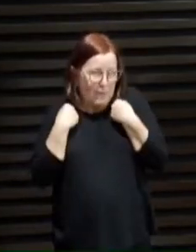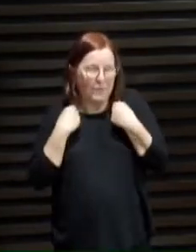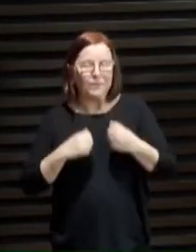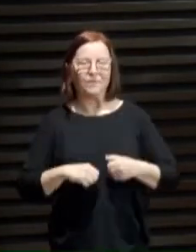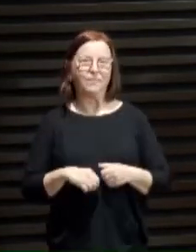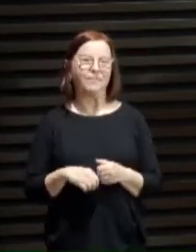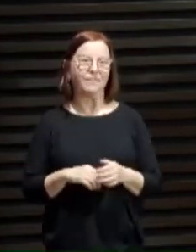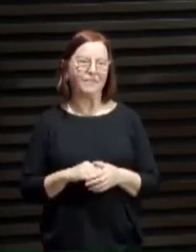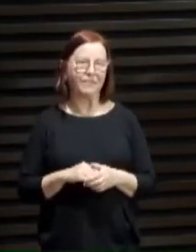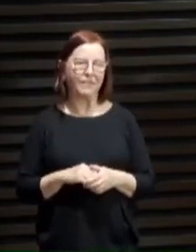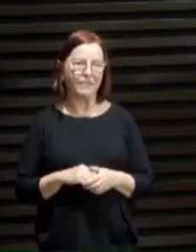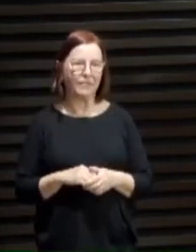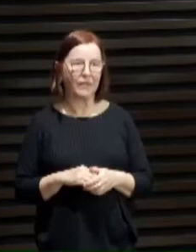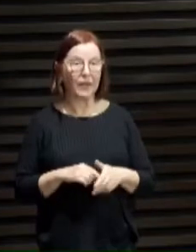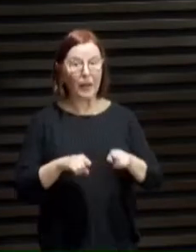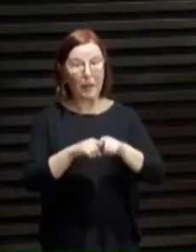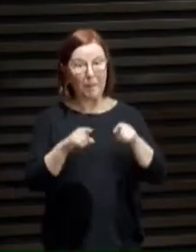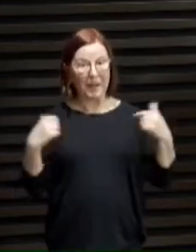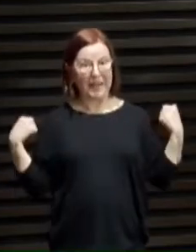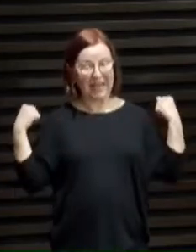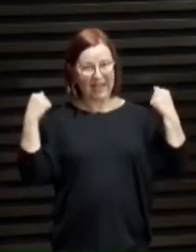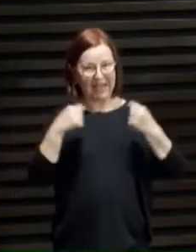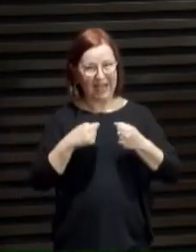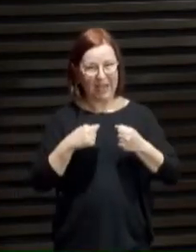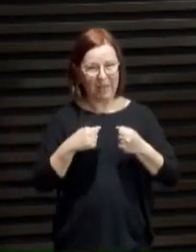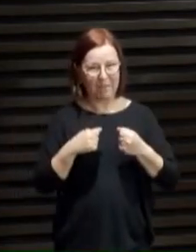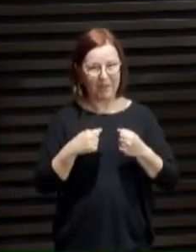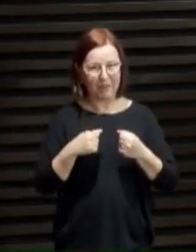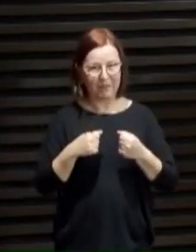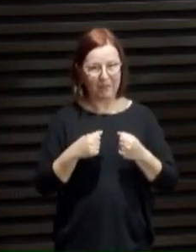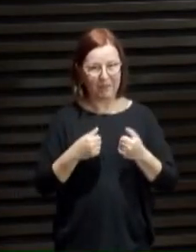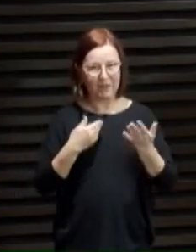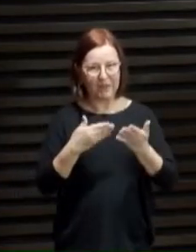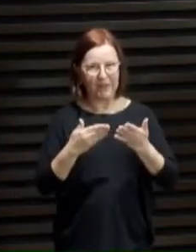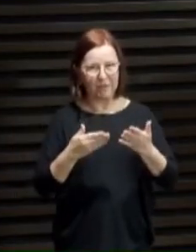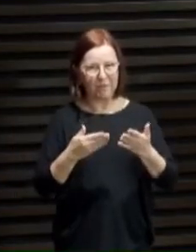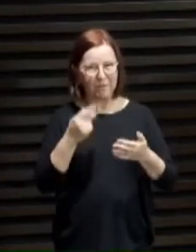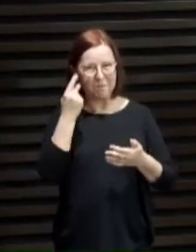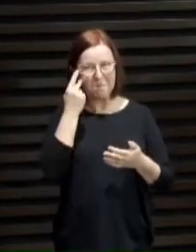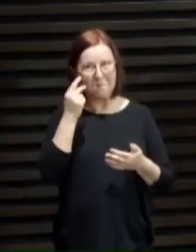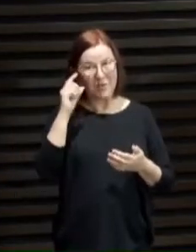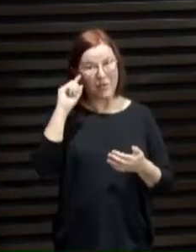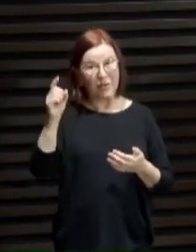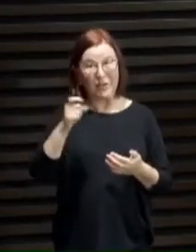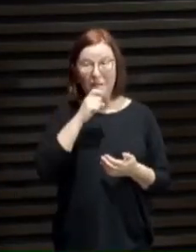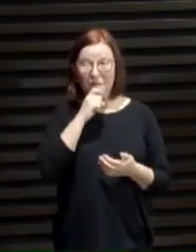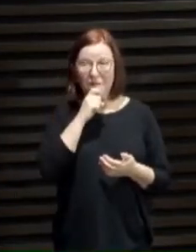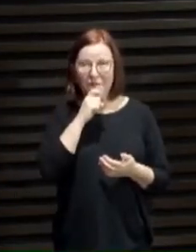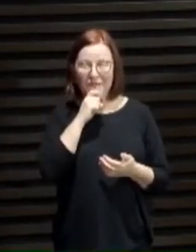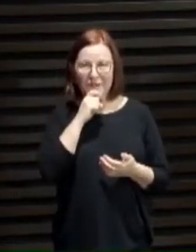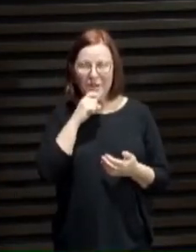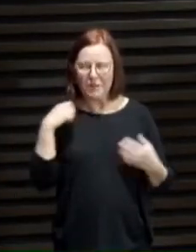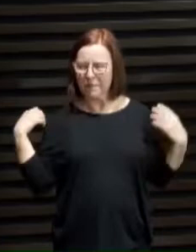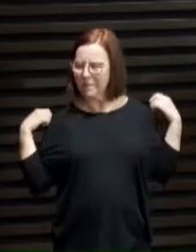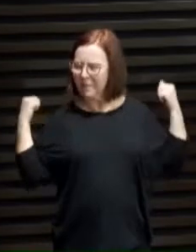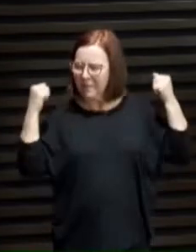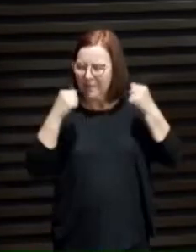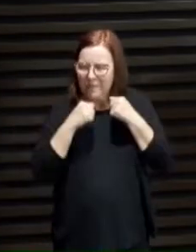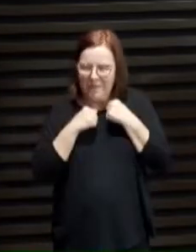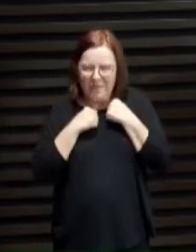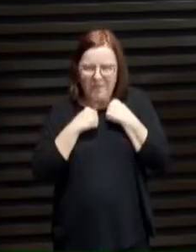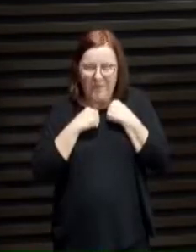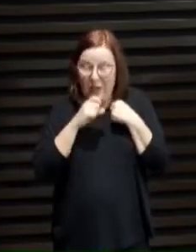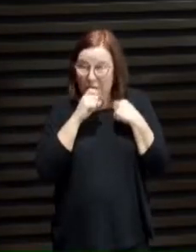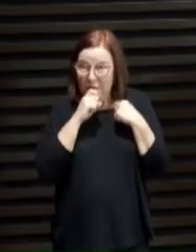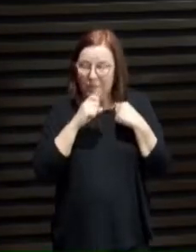correr. Mas a capa não, a capa serve para cobrir no dia de frio, serve como um cobertor.